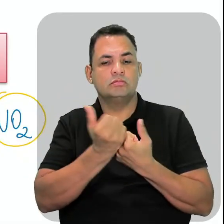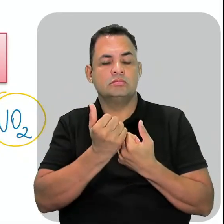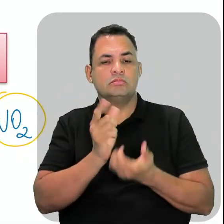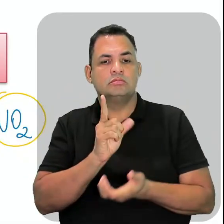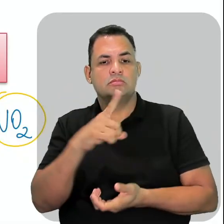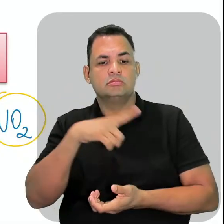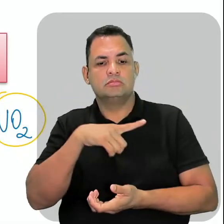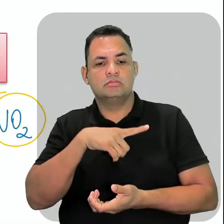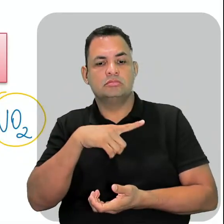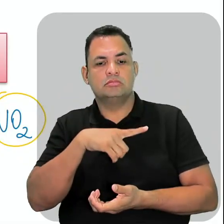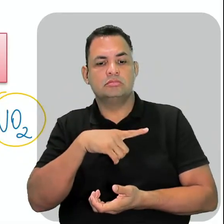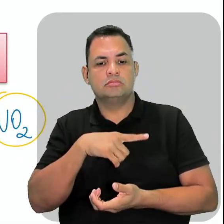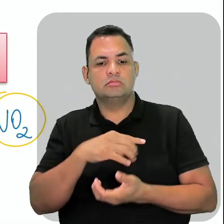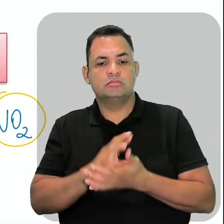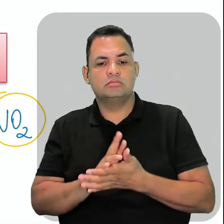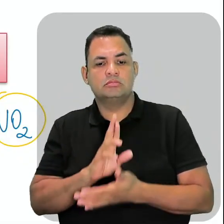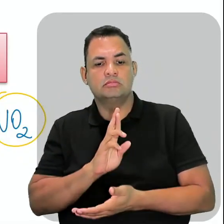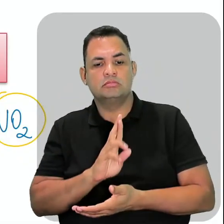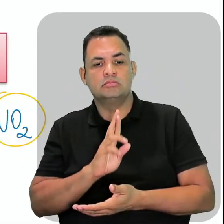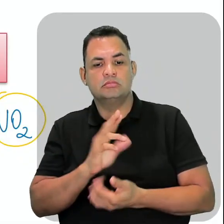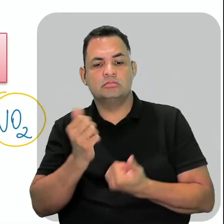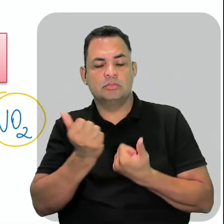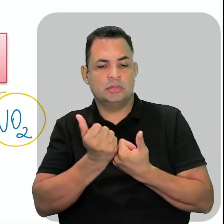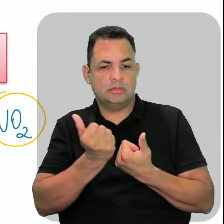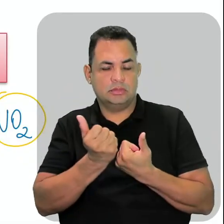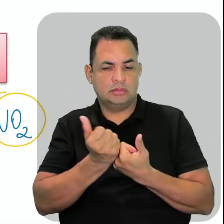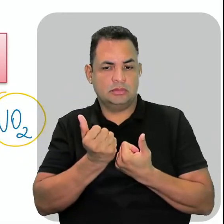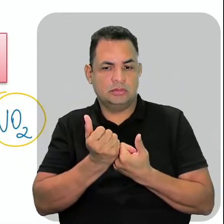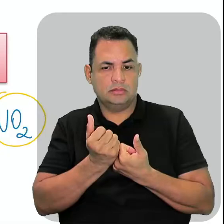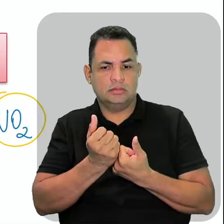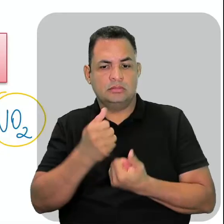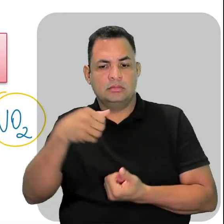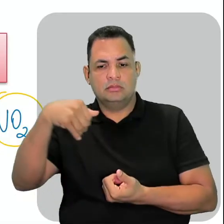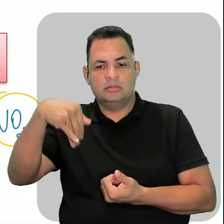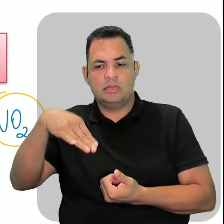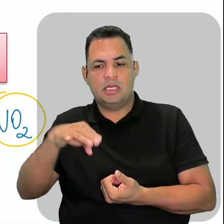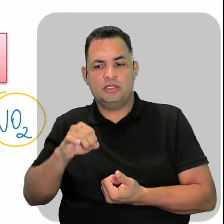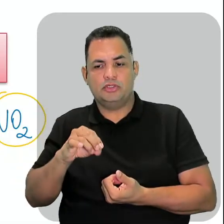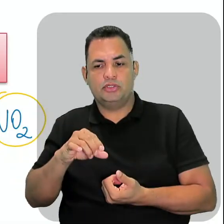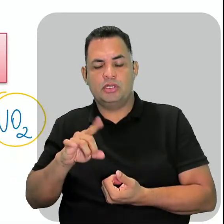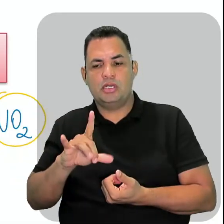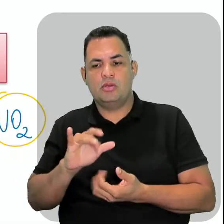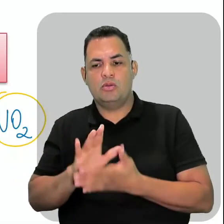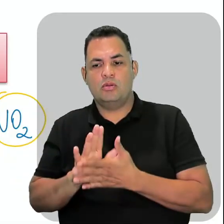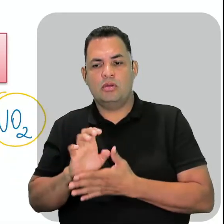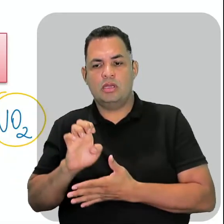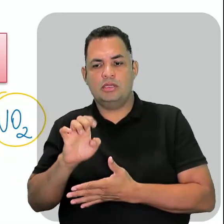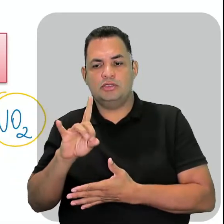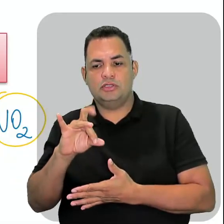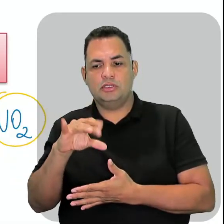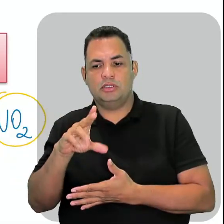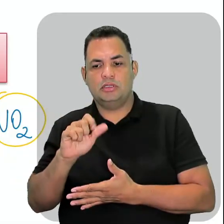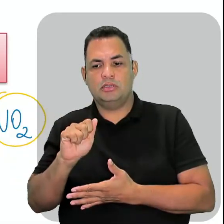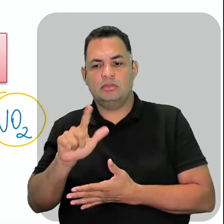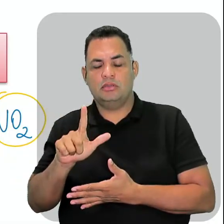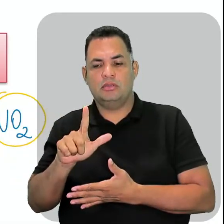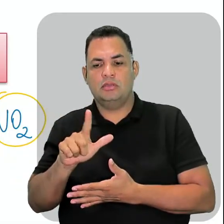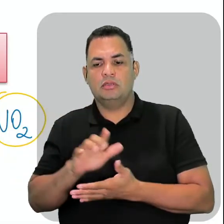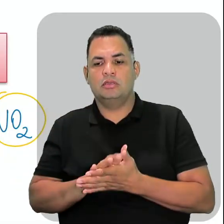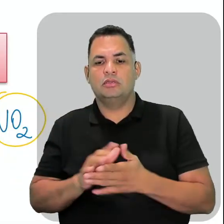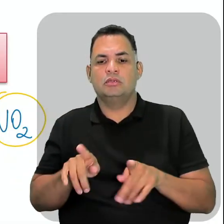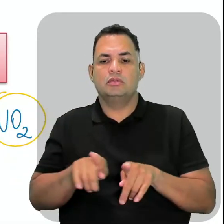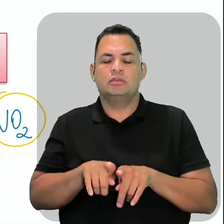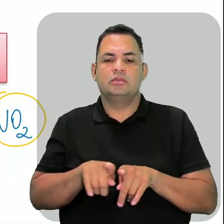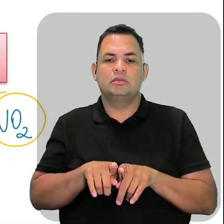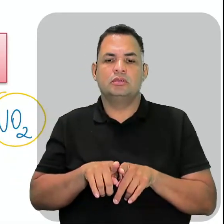lá tem os radicais que são substituintes. Metil, etil, propil, isopropil, aí vai